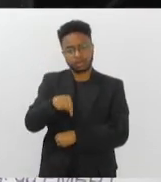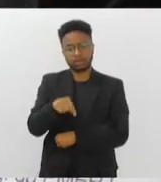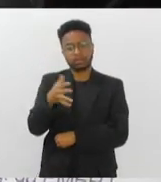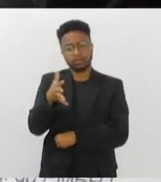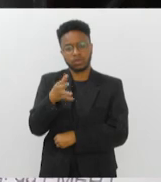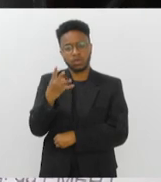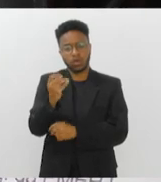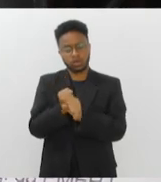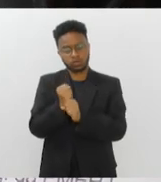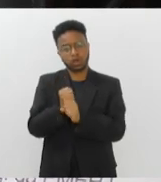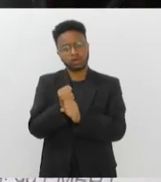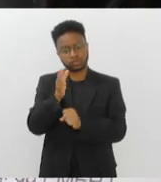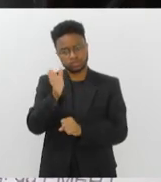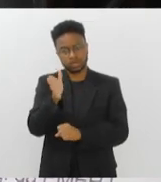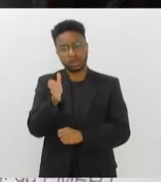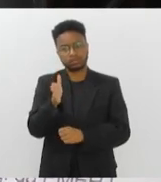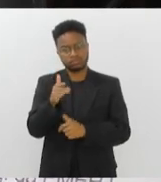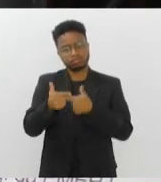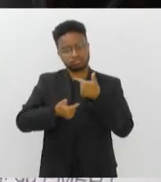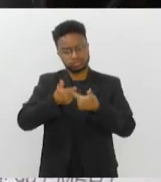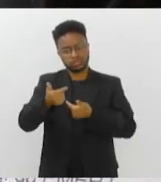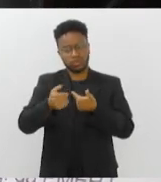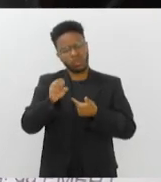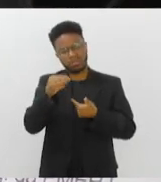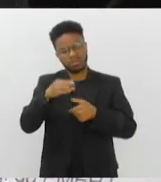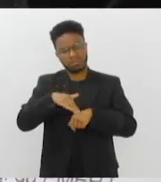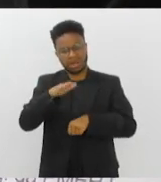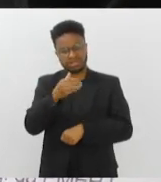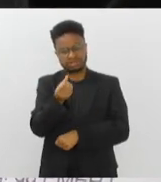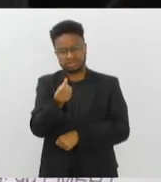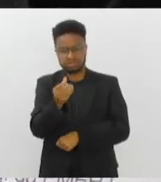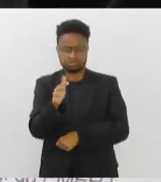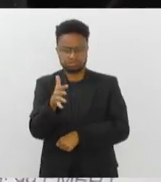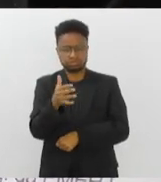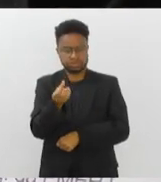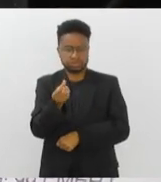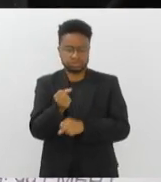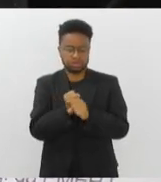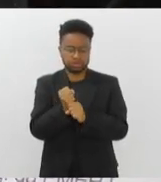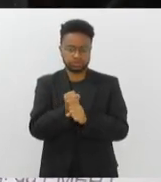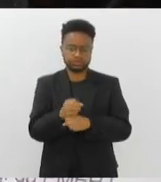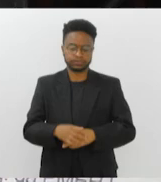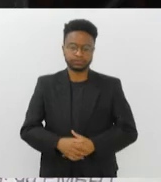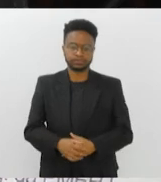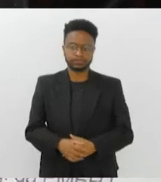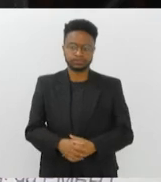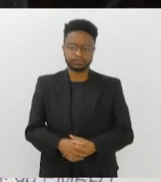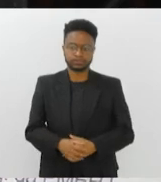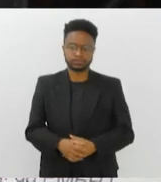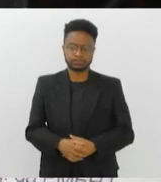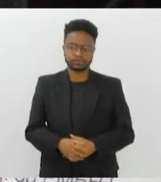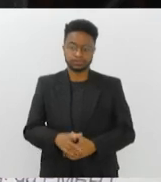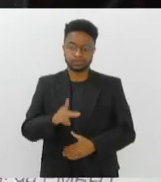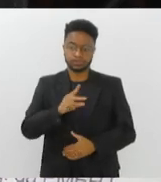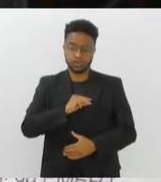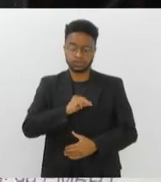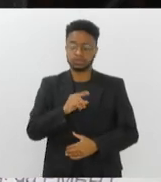4 anos de trabalho realizado, ou mais 6. E aí a senhora